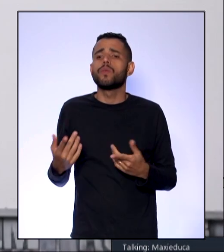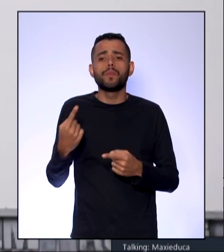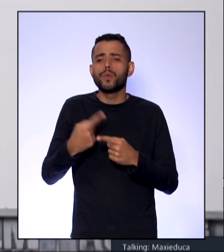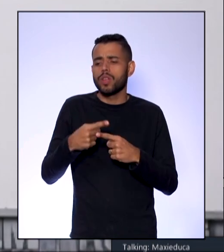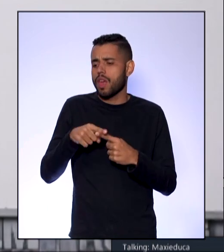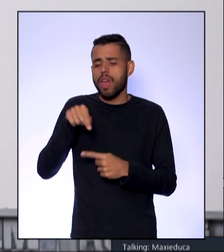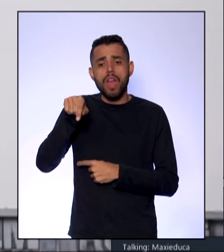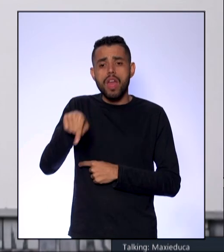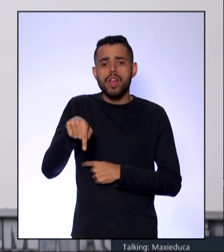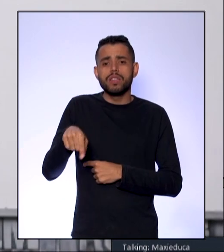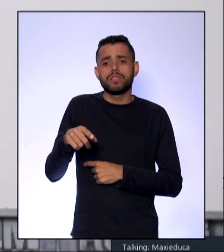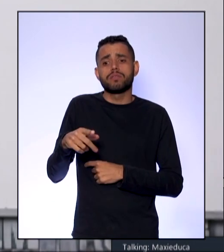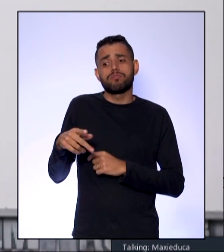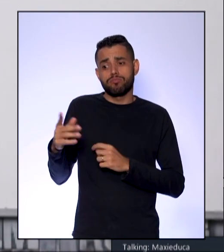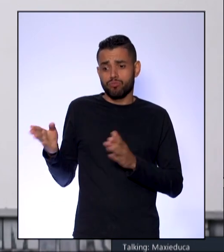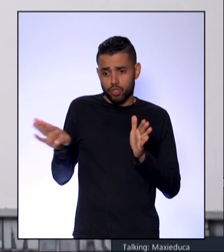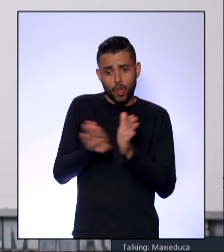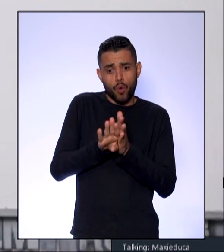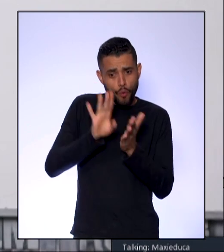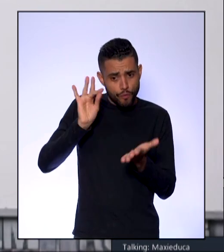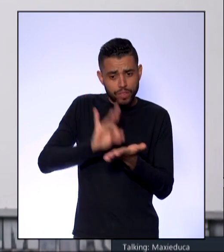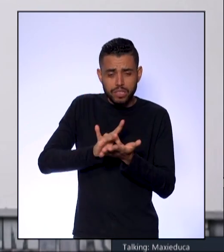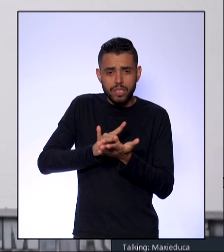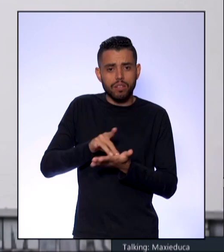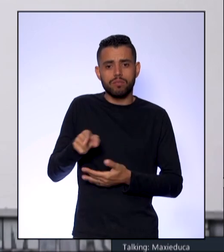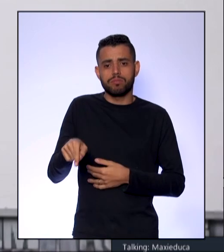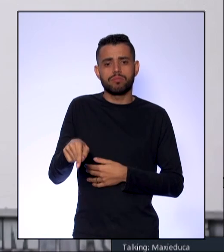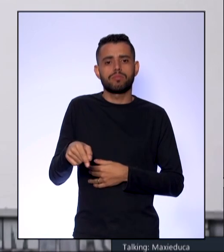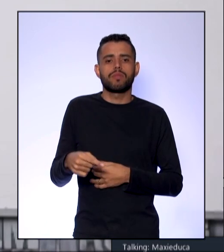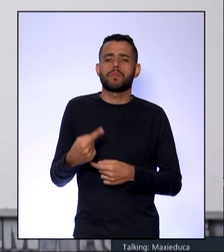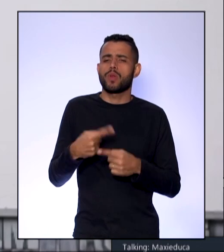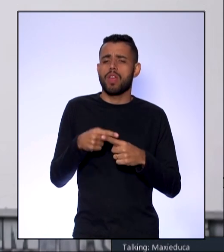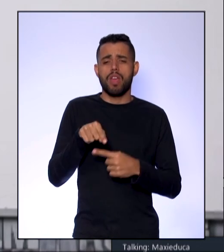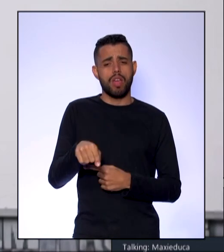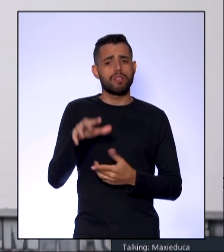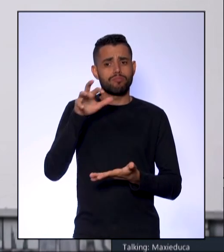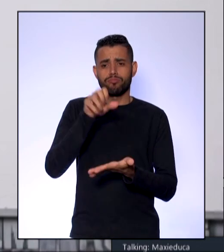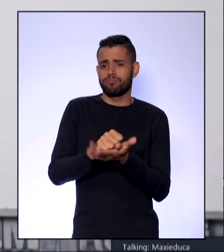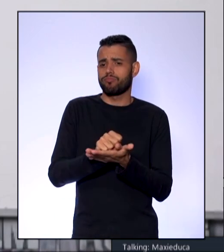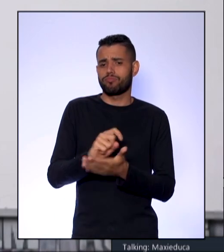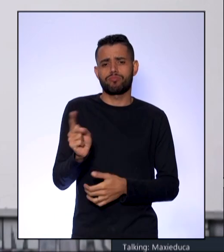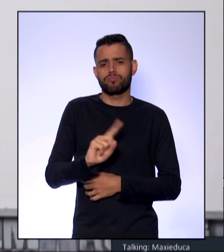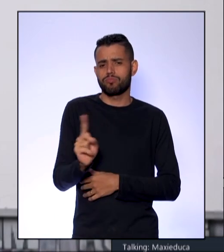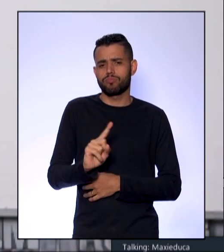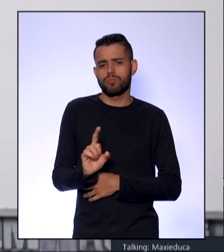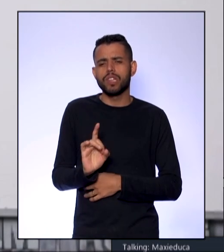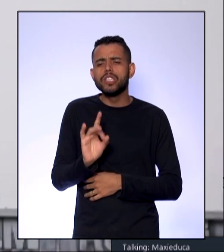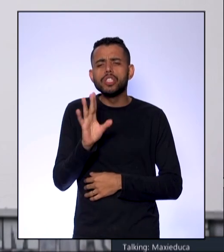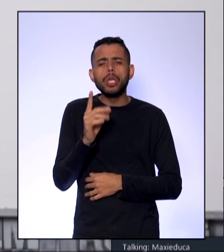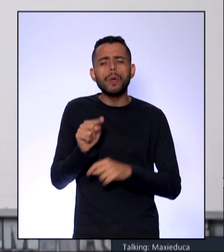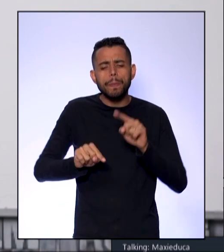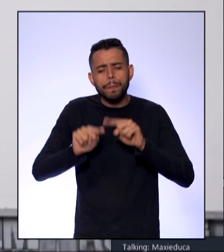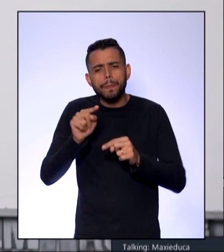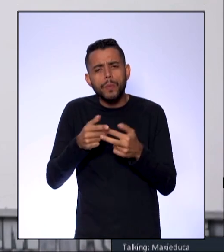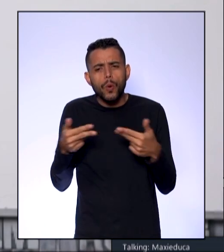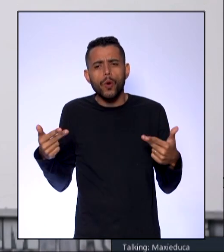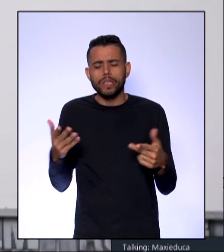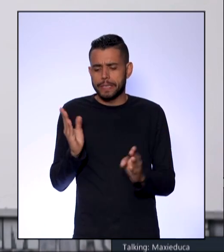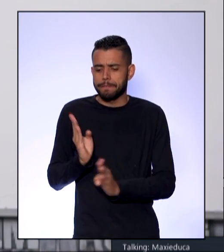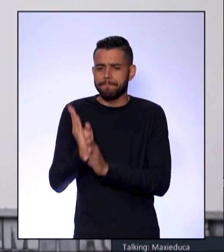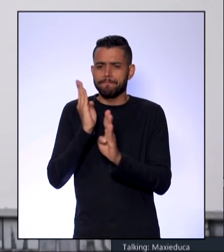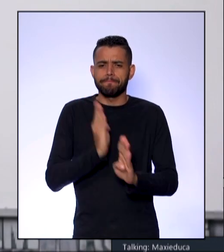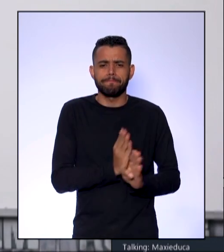eles? Porque eles não registraram. O que eu tenho são vestígios. Tá?